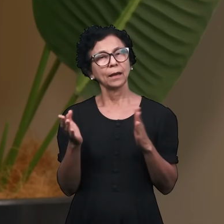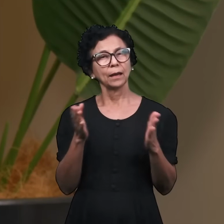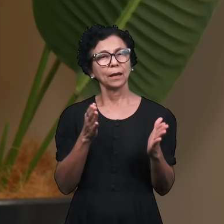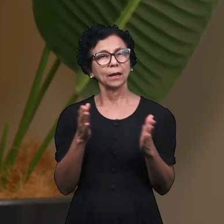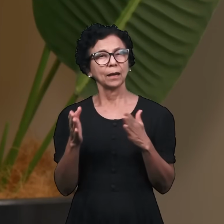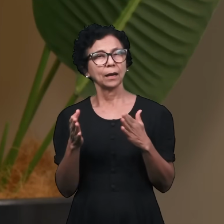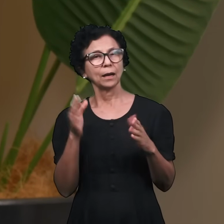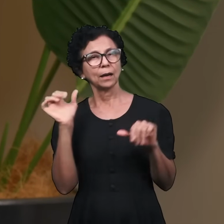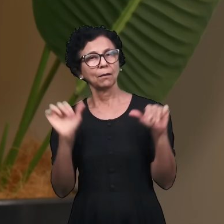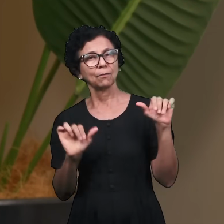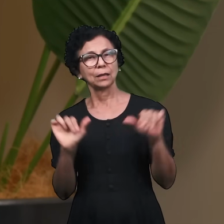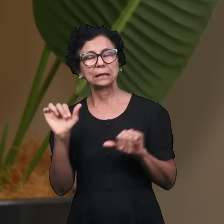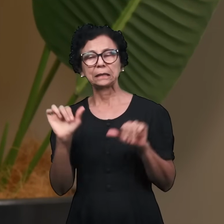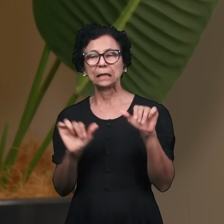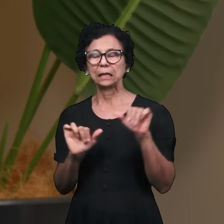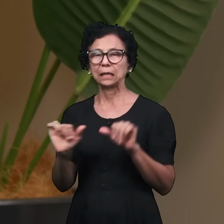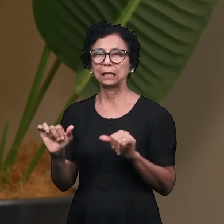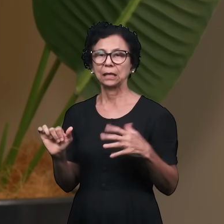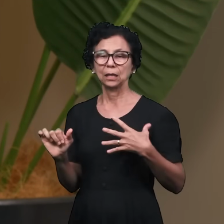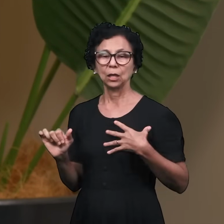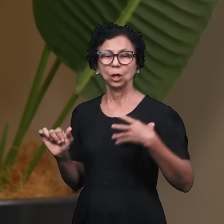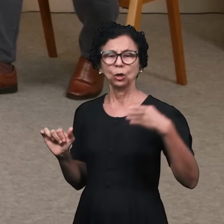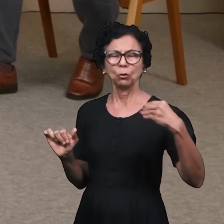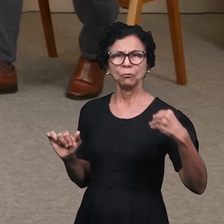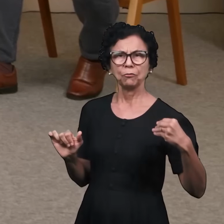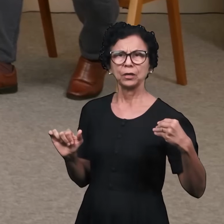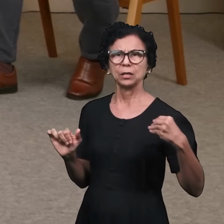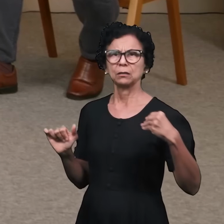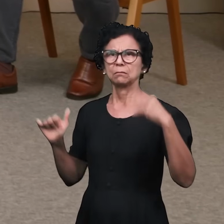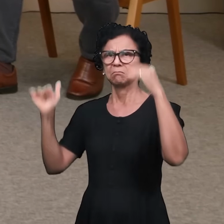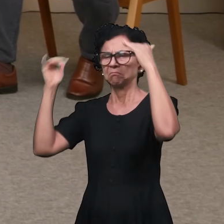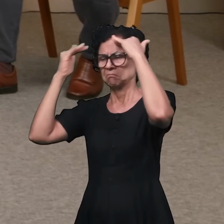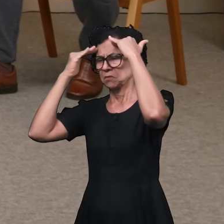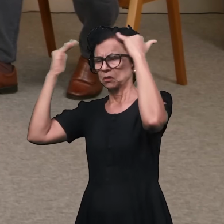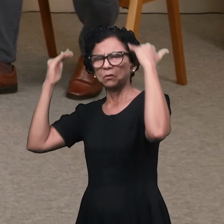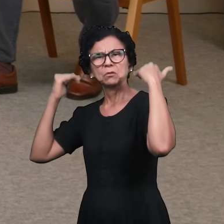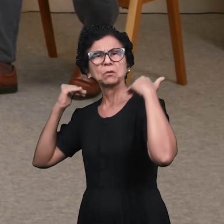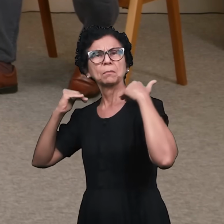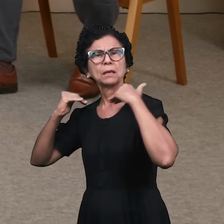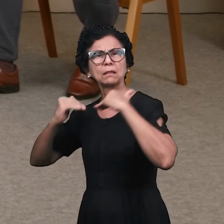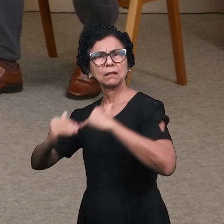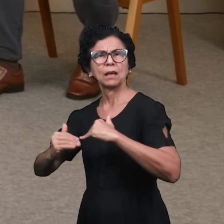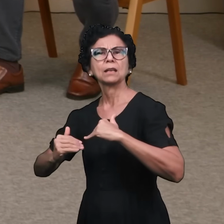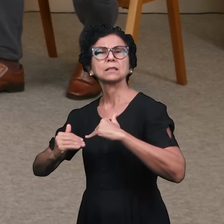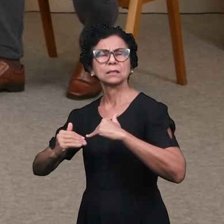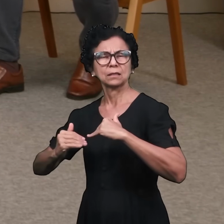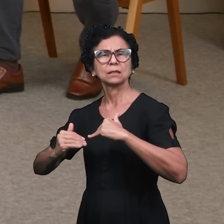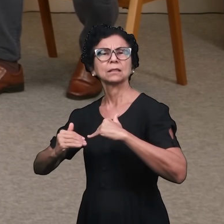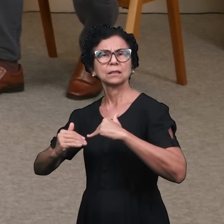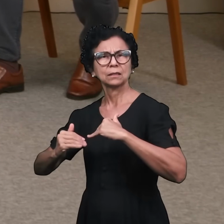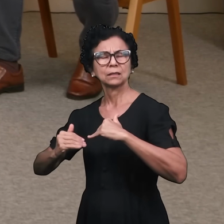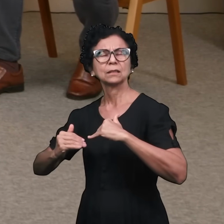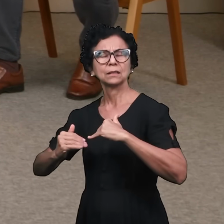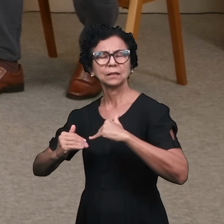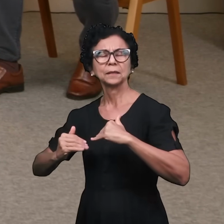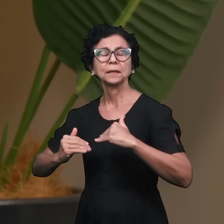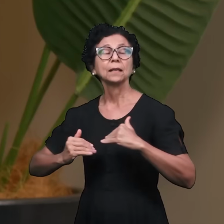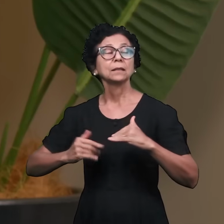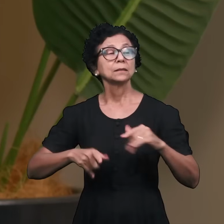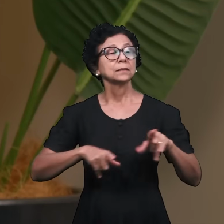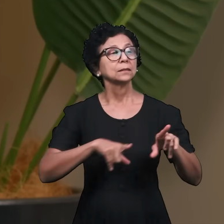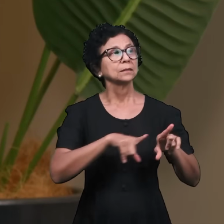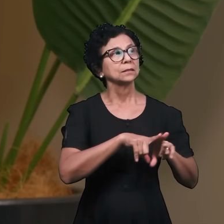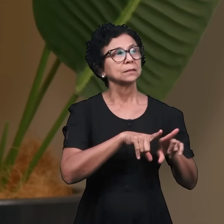quando o filho ele desonra o pai e desonra a mãe. E eu me lembrava, queridos, para